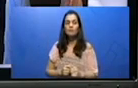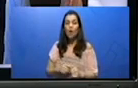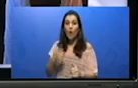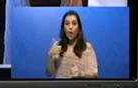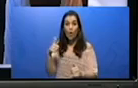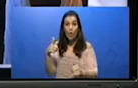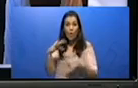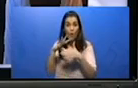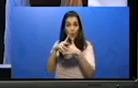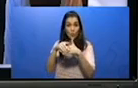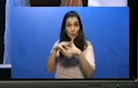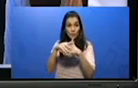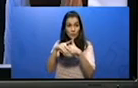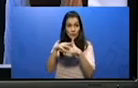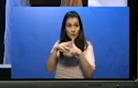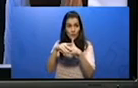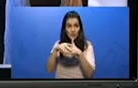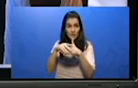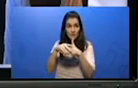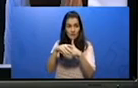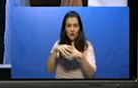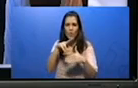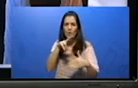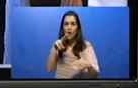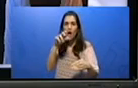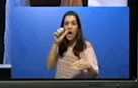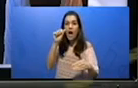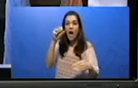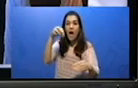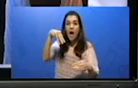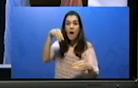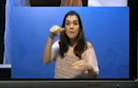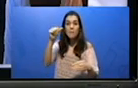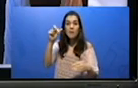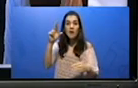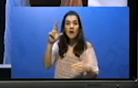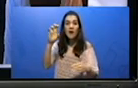Outra doença, a ancilostomíase ou ancilostomose,